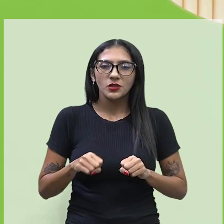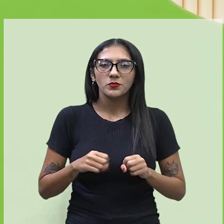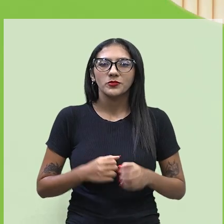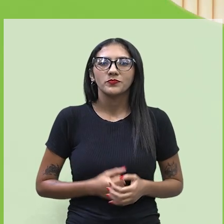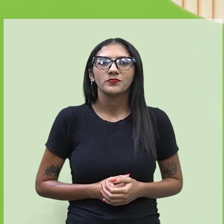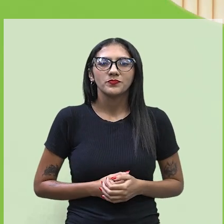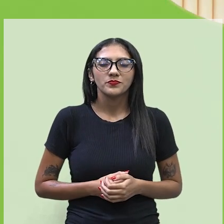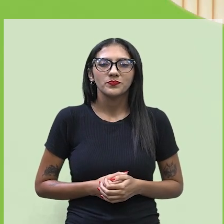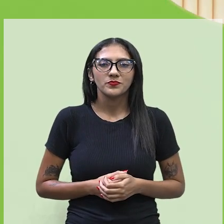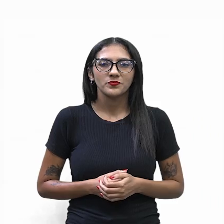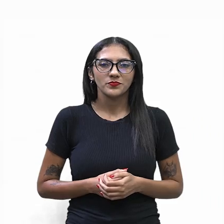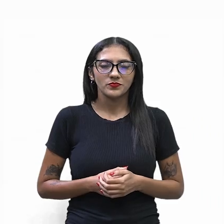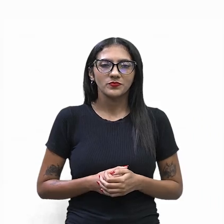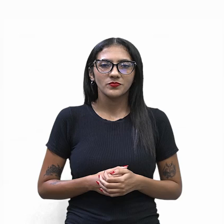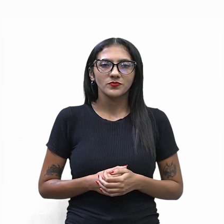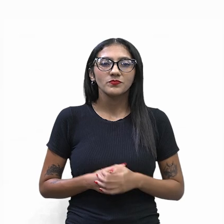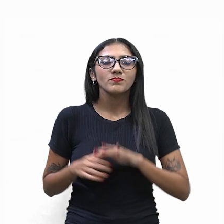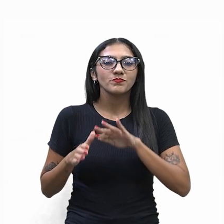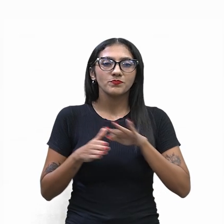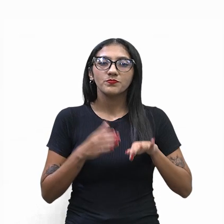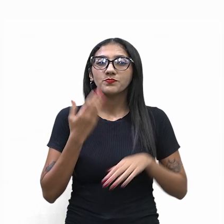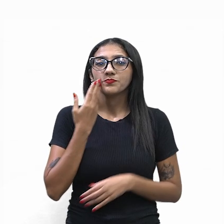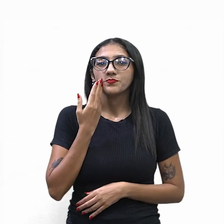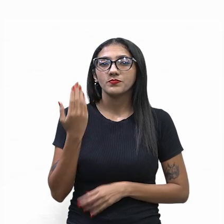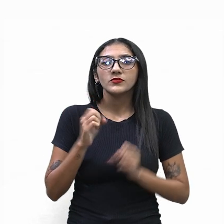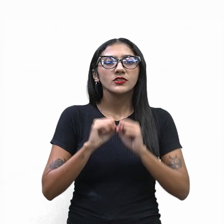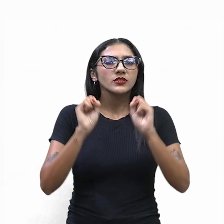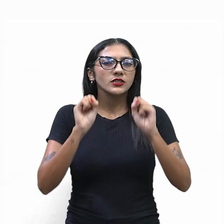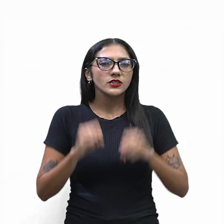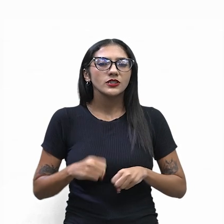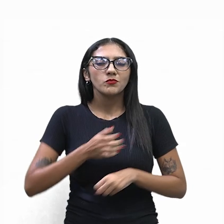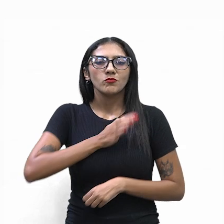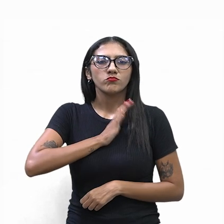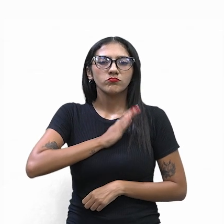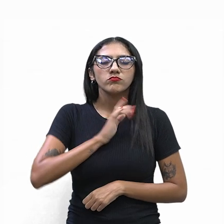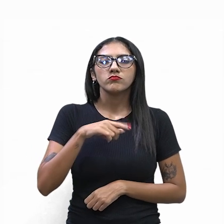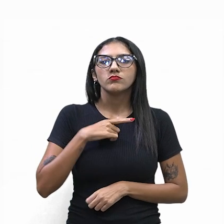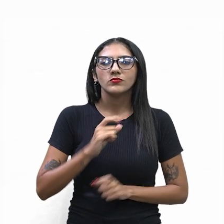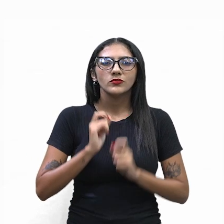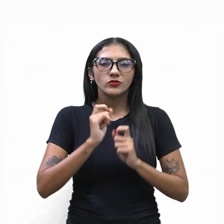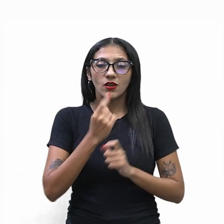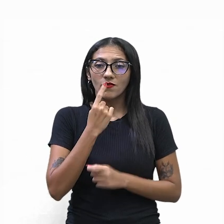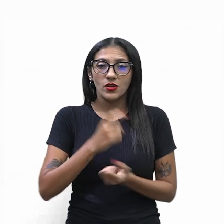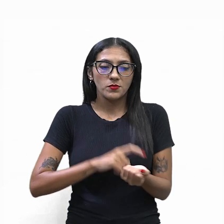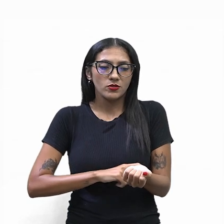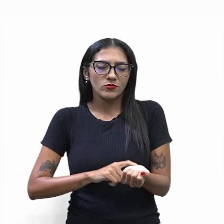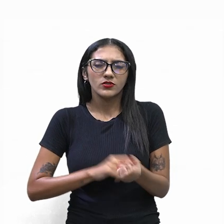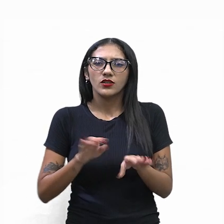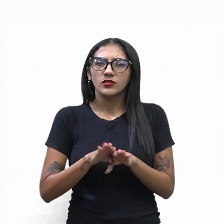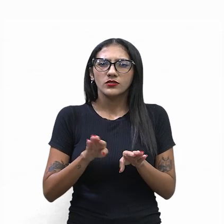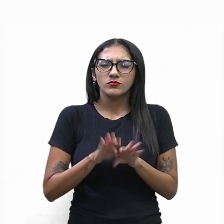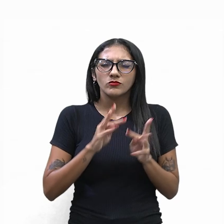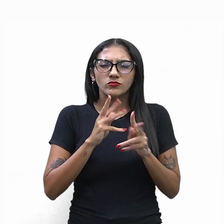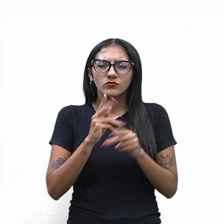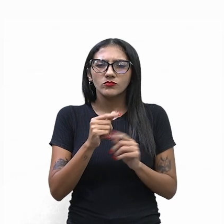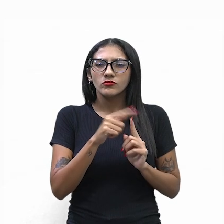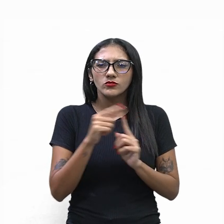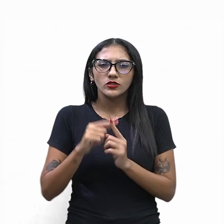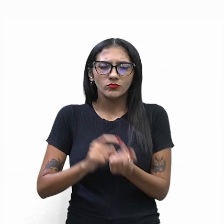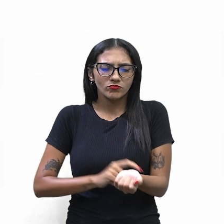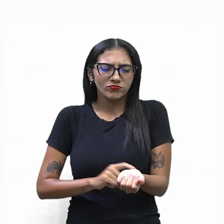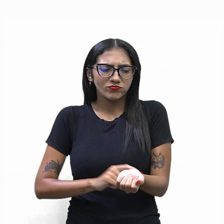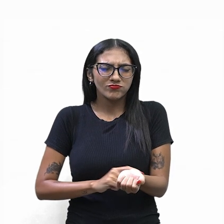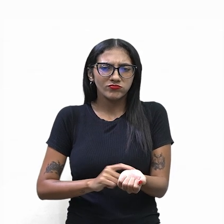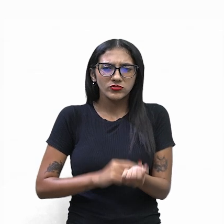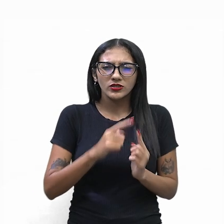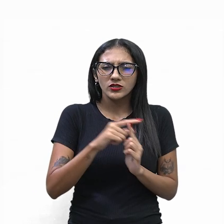cardiovascular. Então, você observa aí que o sistema cardiovascular é formado pelo sangue, por uma rede de vasos sanguíneos de